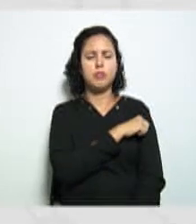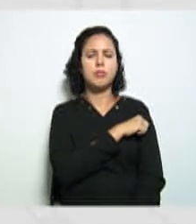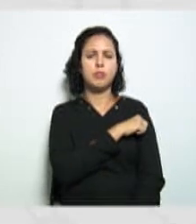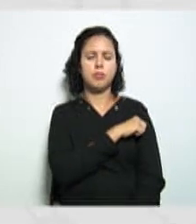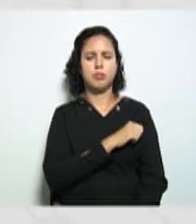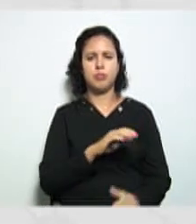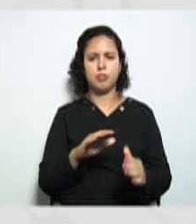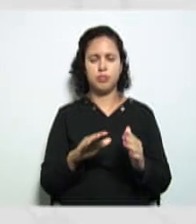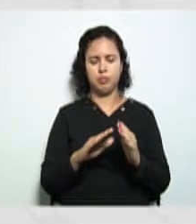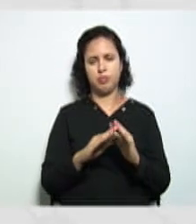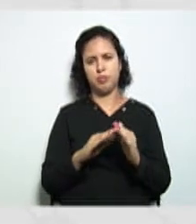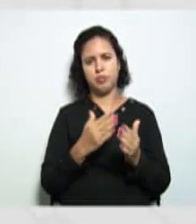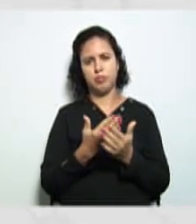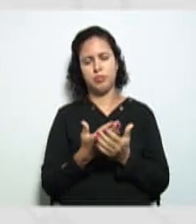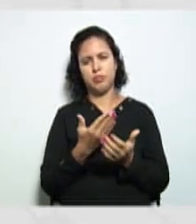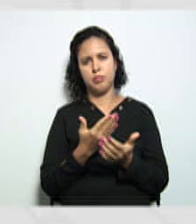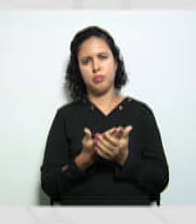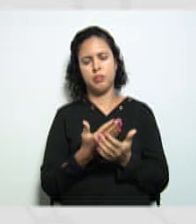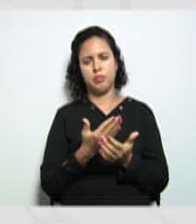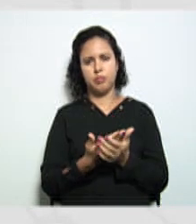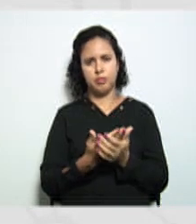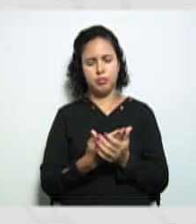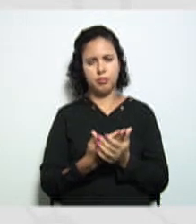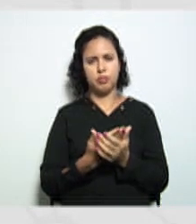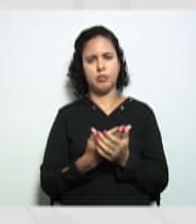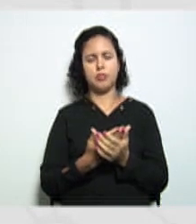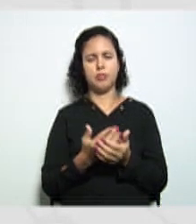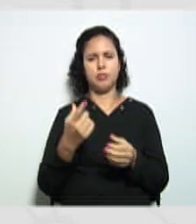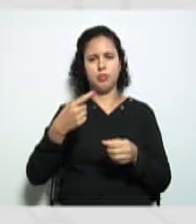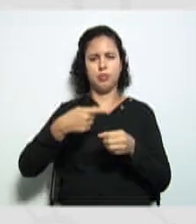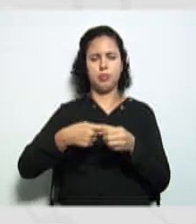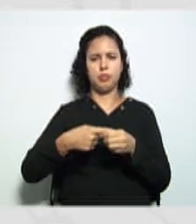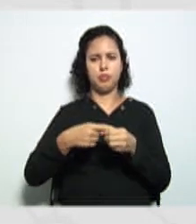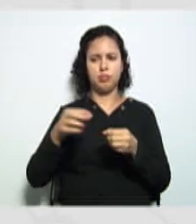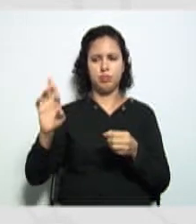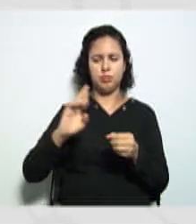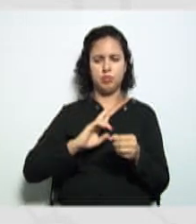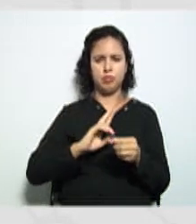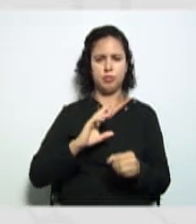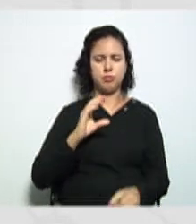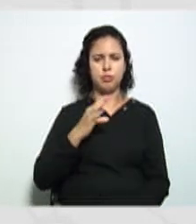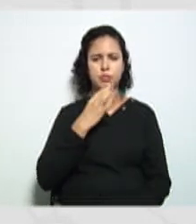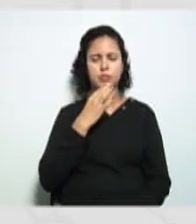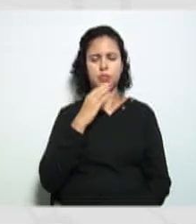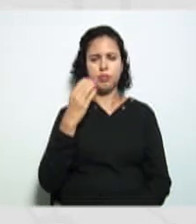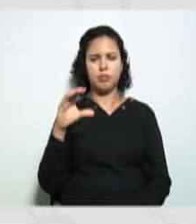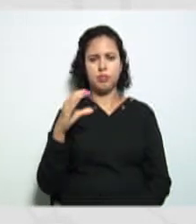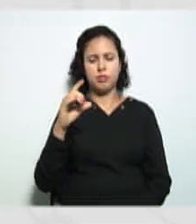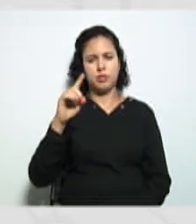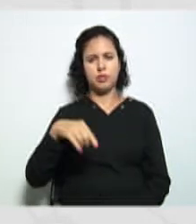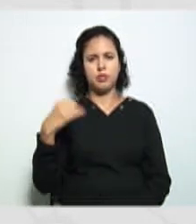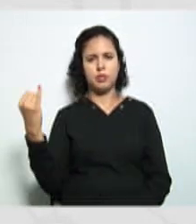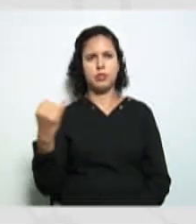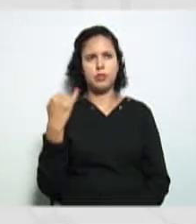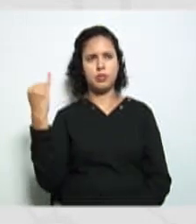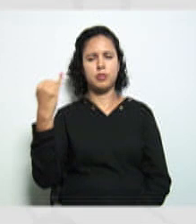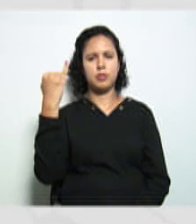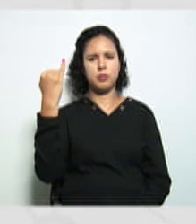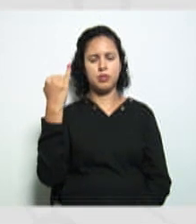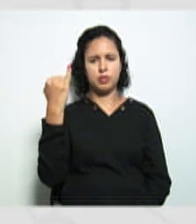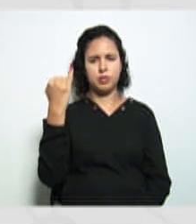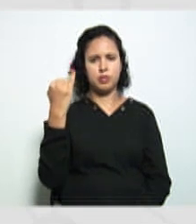escola de Governador Coronel Jorge Teixeira, ela trouxe assim, o conhecimento científico é importante para